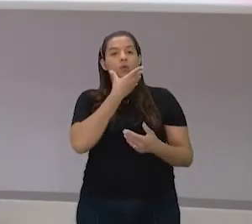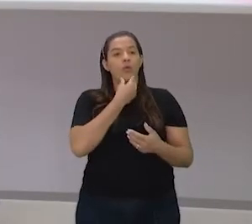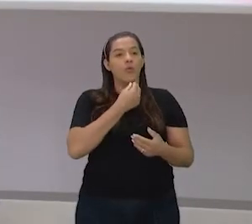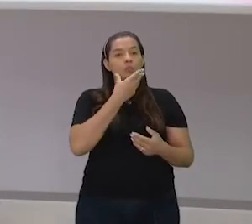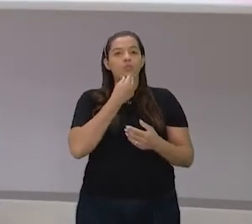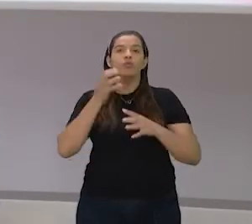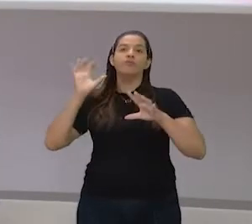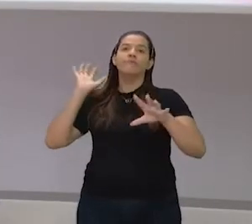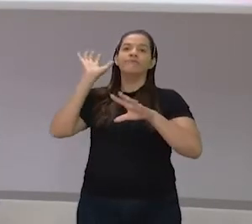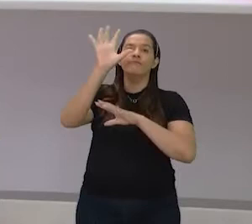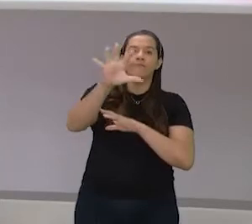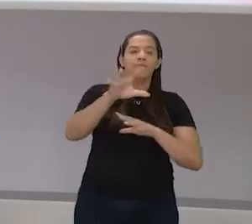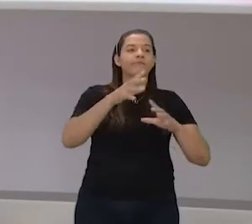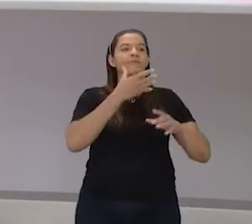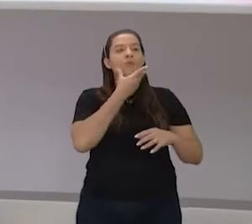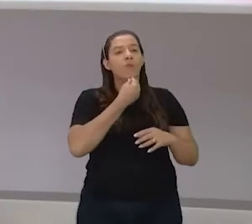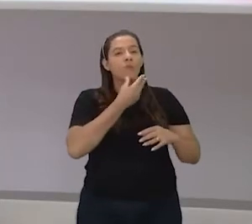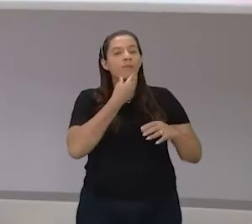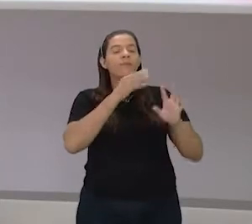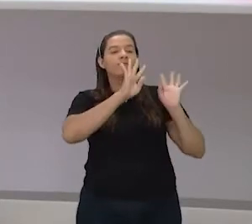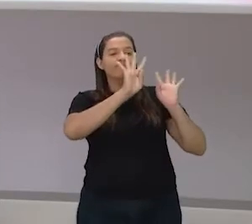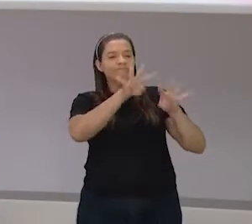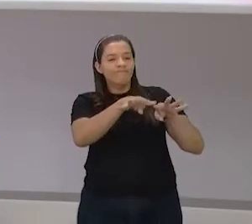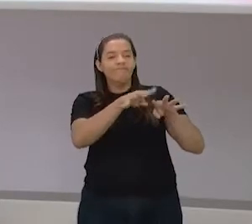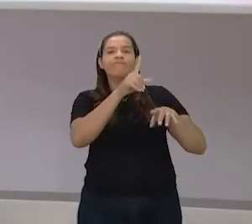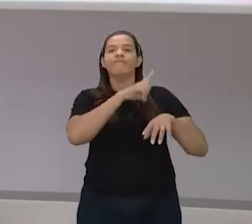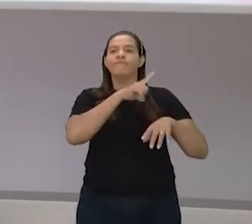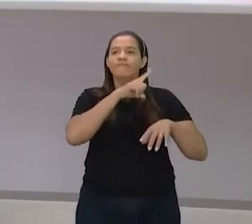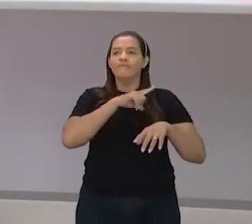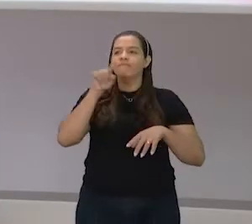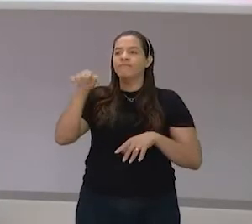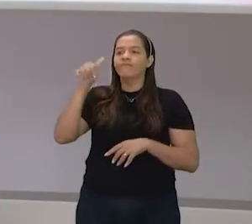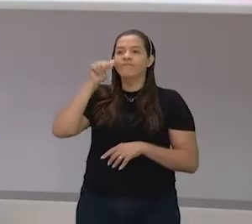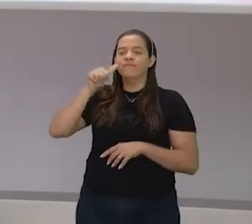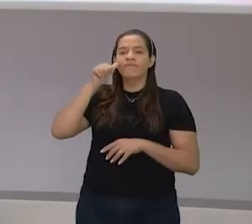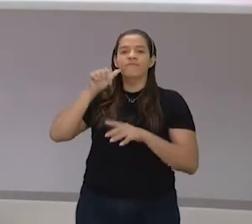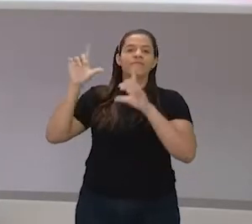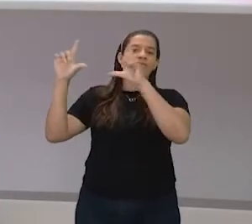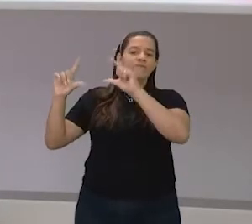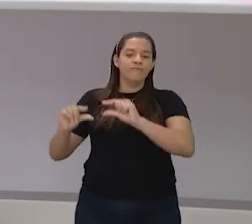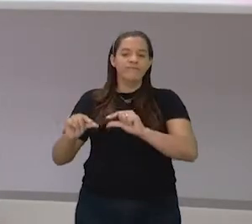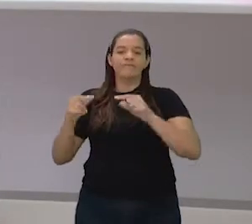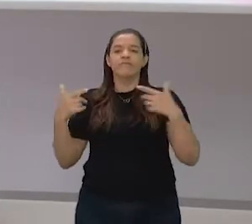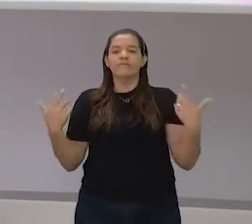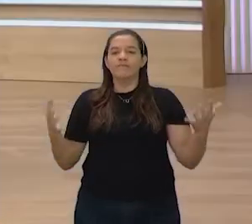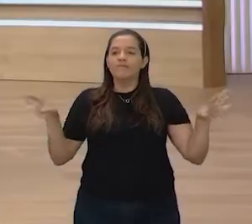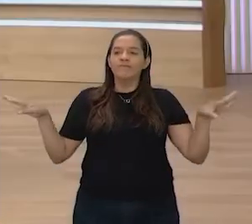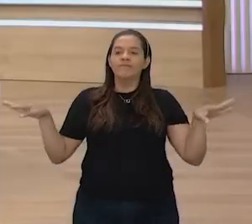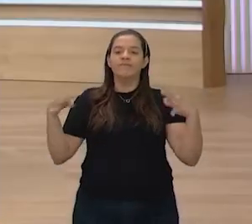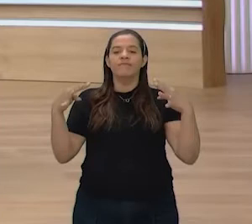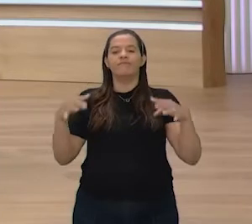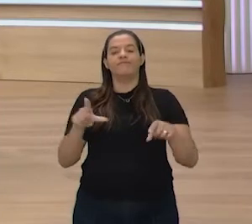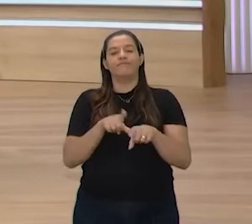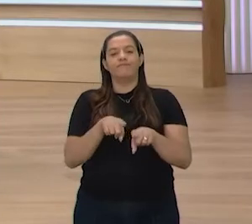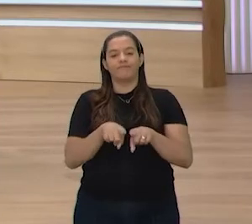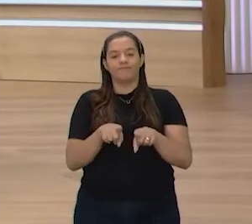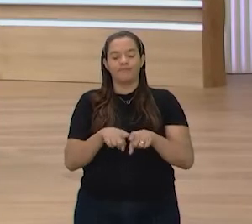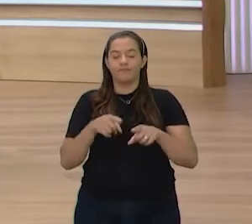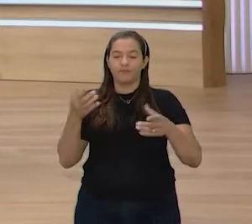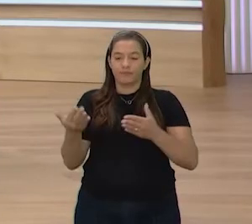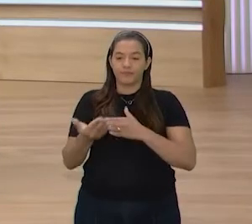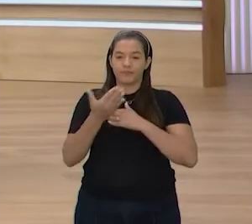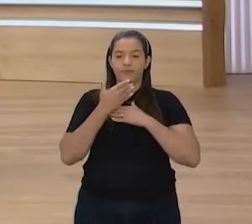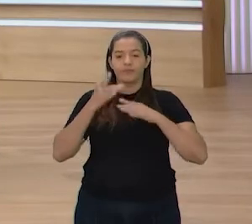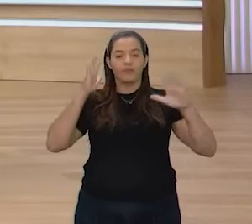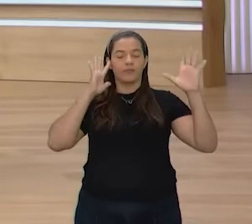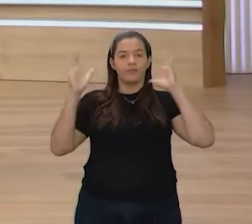masculino tem mais visibilidade do que o futsal feminino. Então, isso tudo é muito instigante, dá para trazer várias